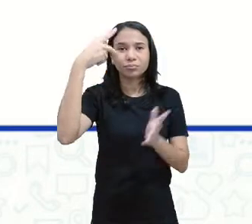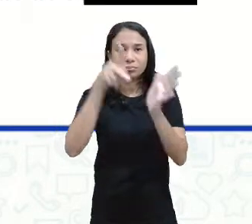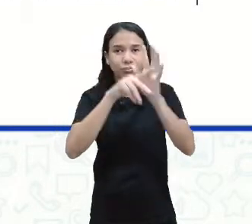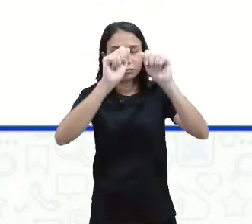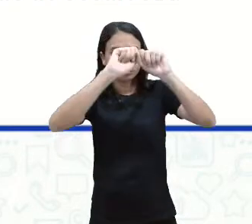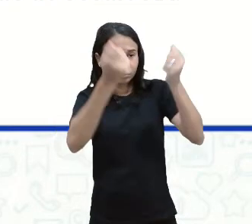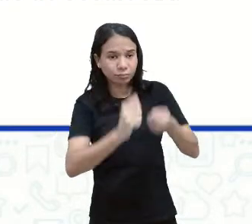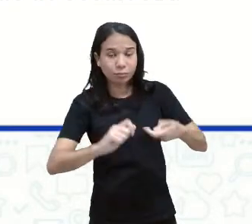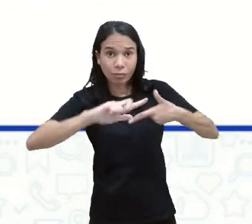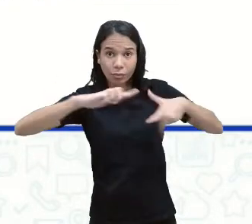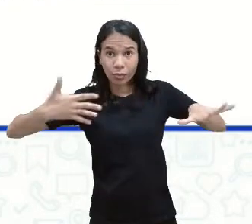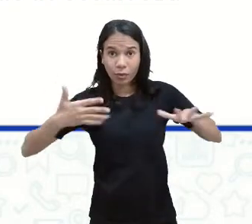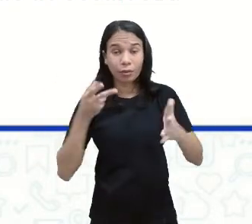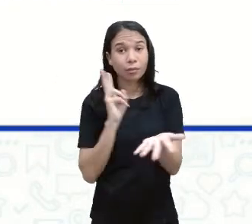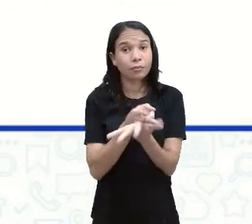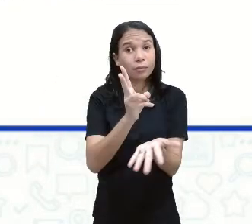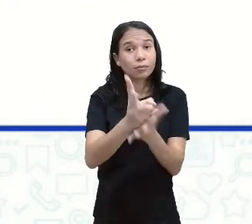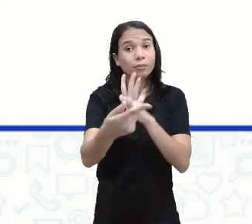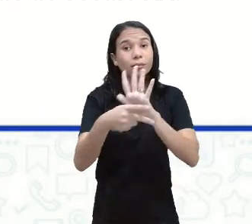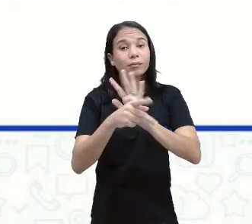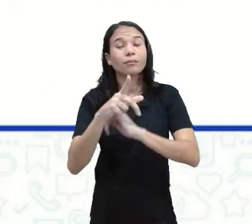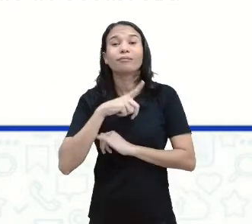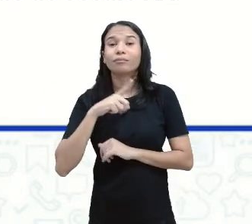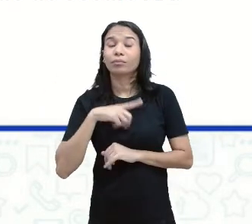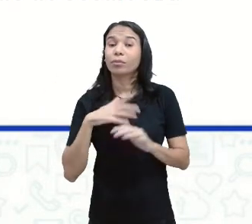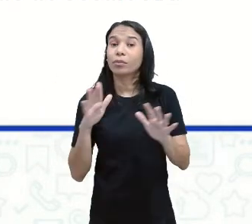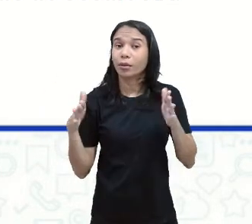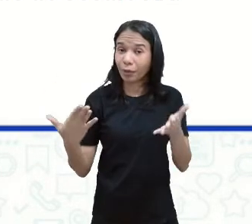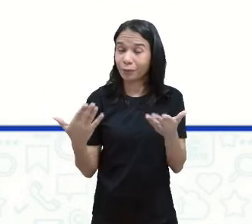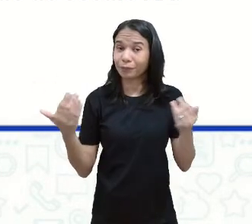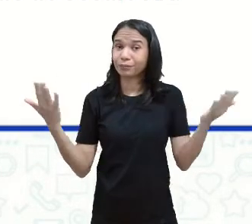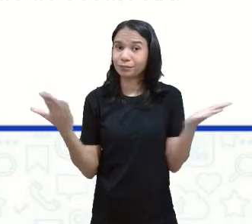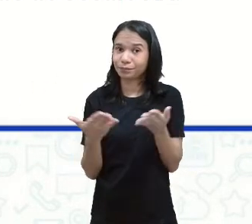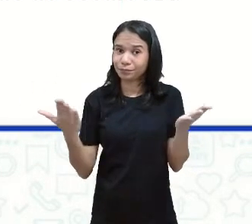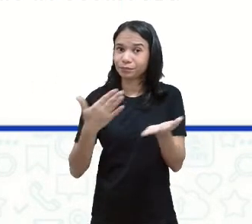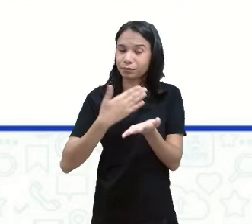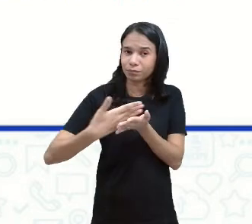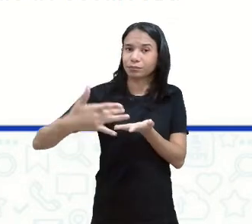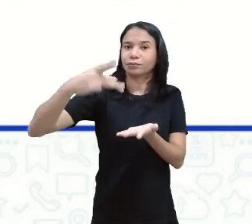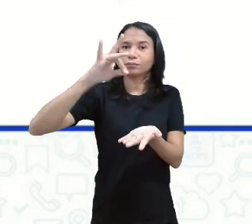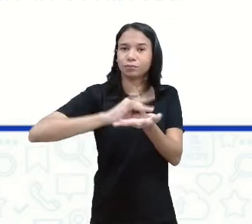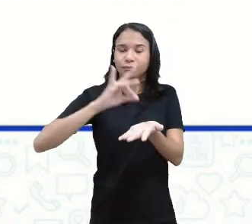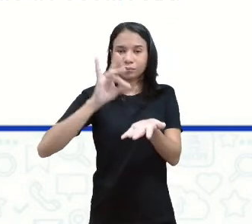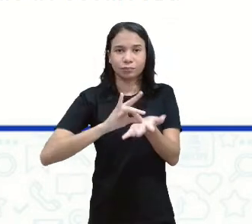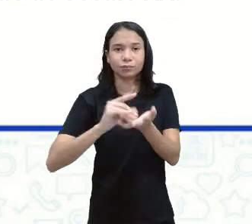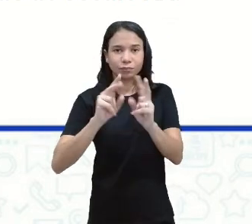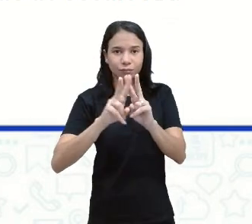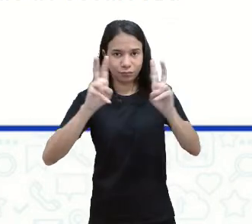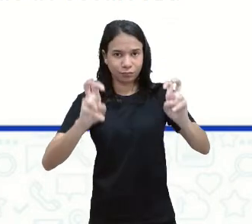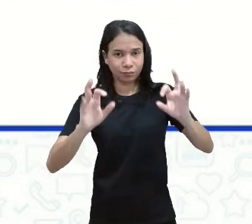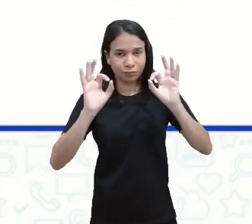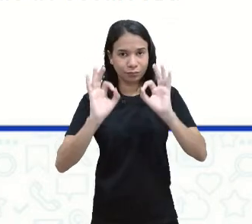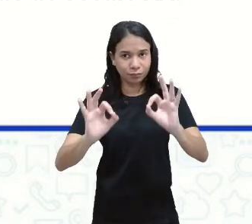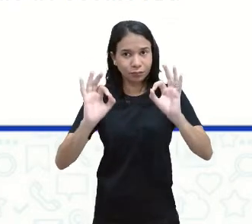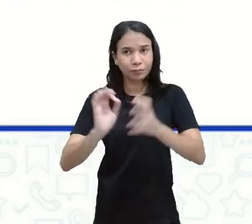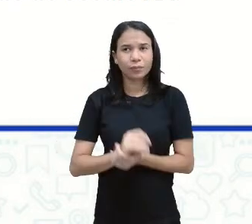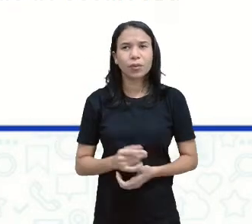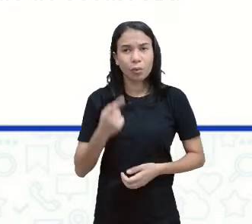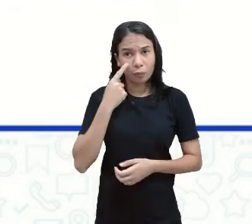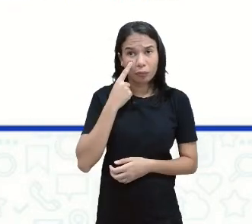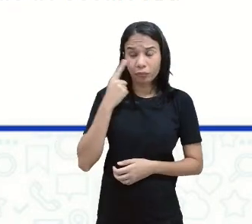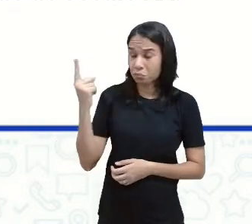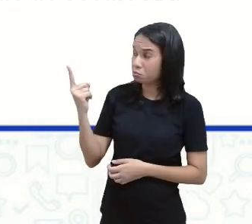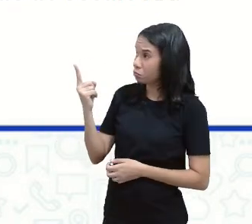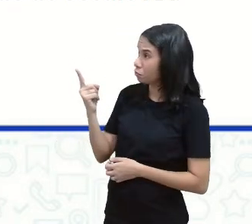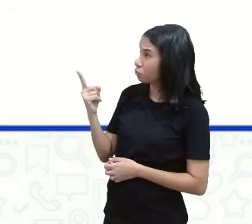moderna. Vamos seguindo, né? Então, agora a gente vai começar a entrar um pouquinho mais no assunto. Então, vocês estão vendo aí